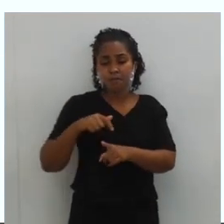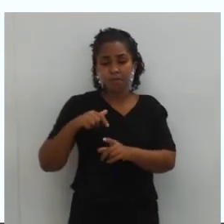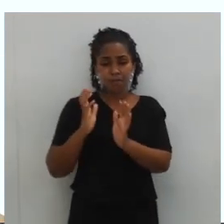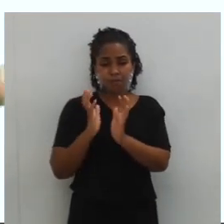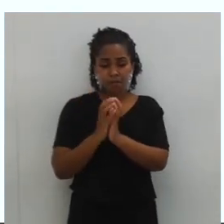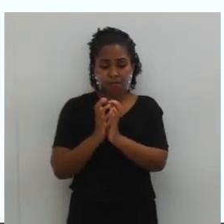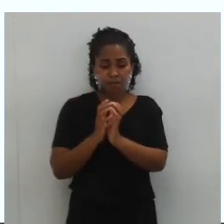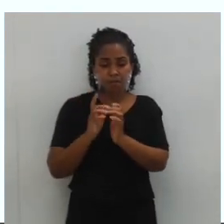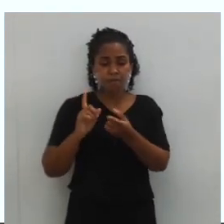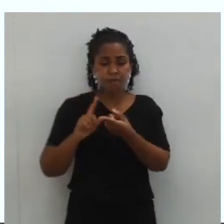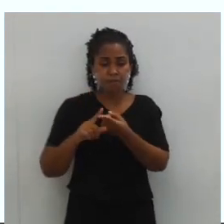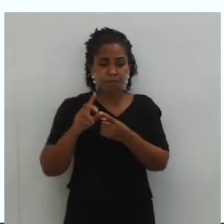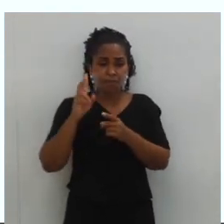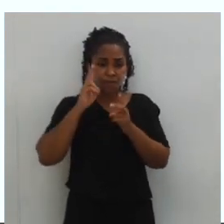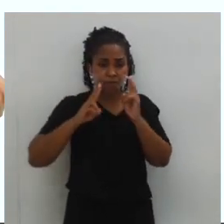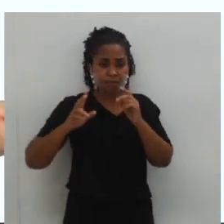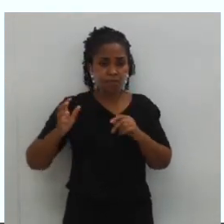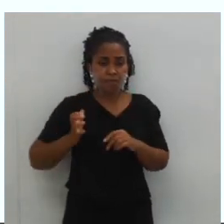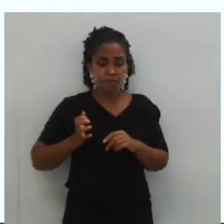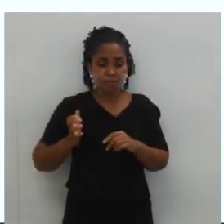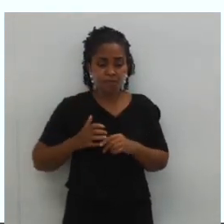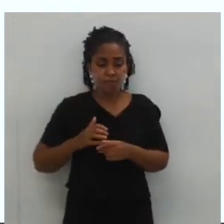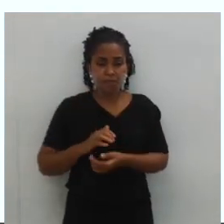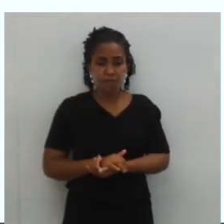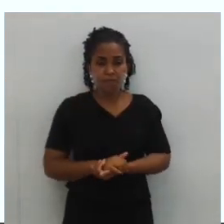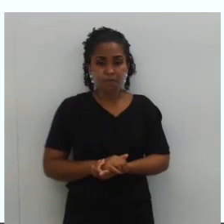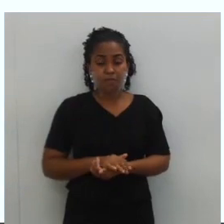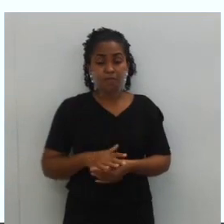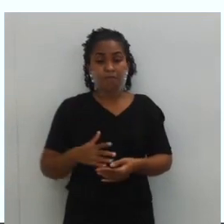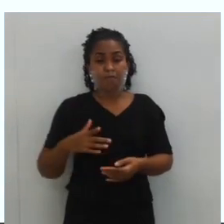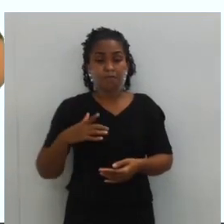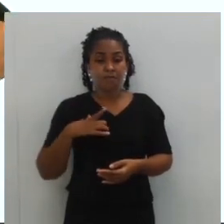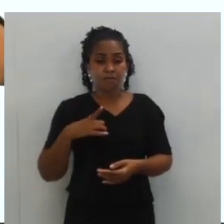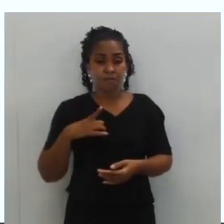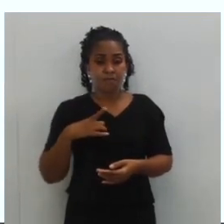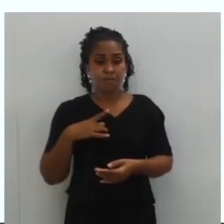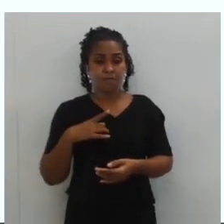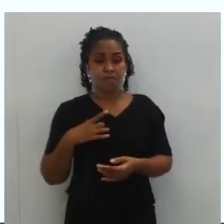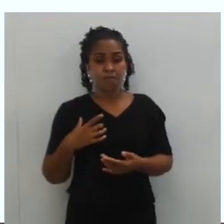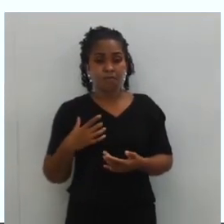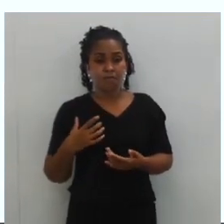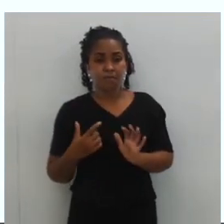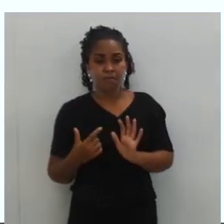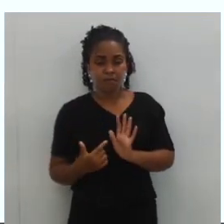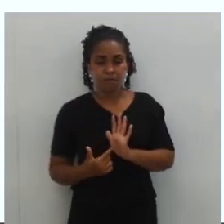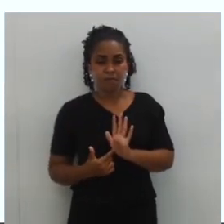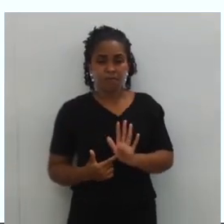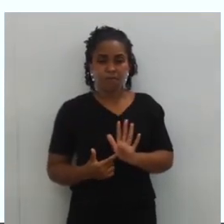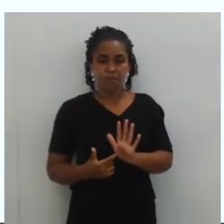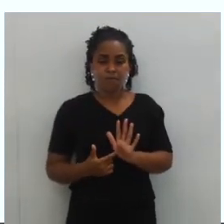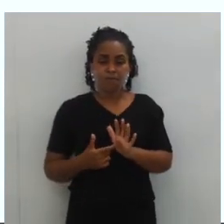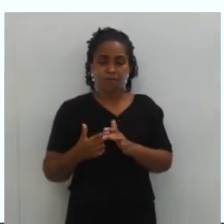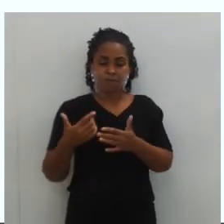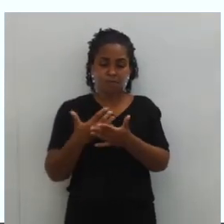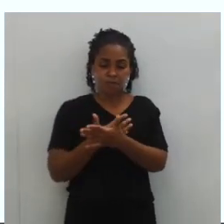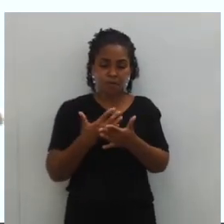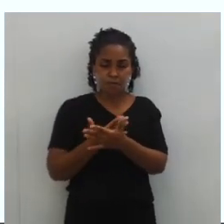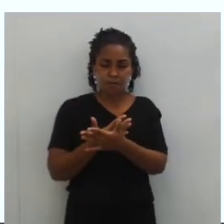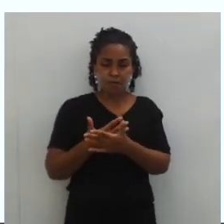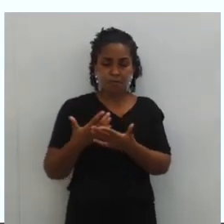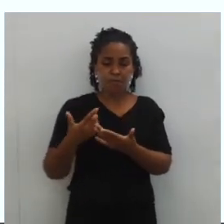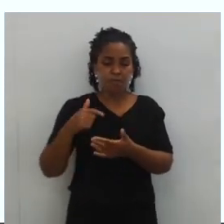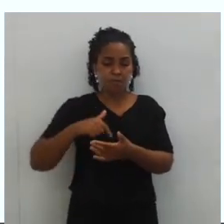do Recife e a riqueza visual do sertão nordestino. Então, esses filmes, eles mostram um pouquinho da cidade urbana, né,